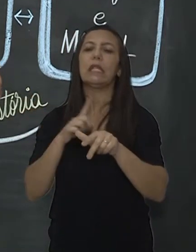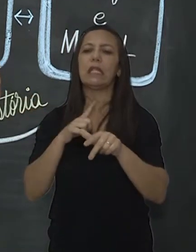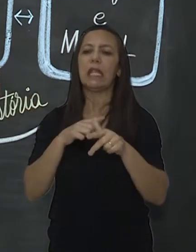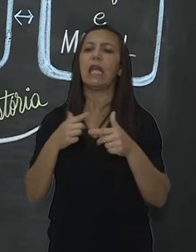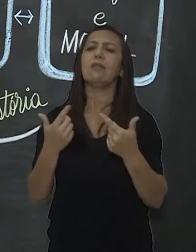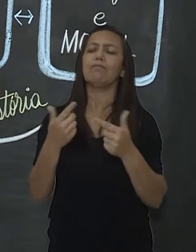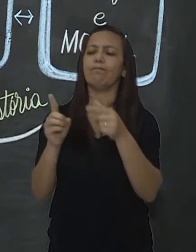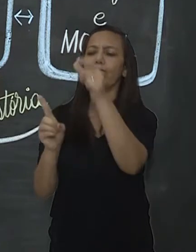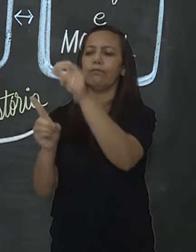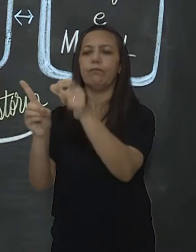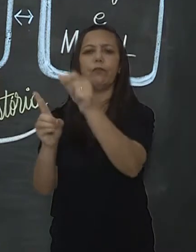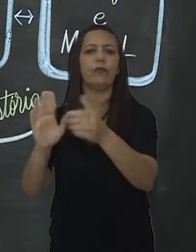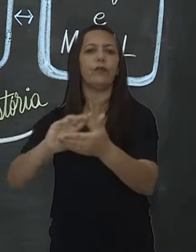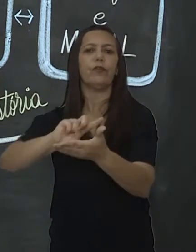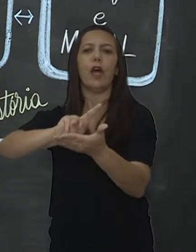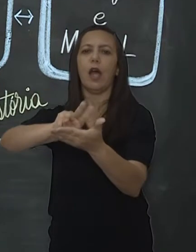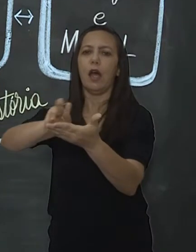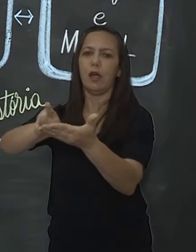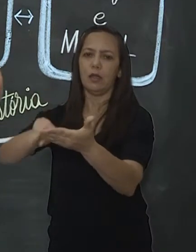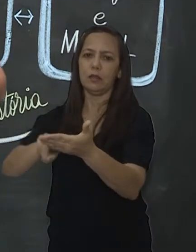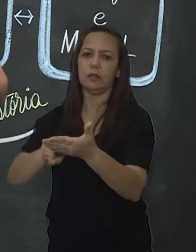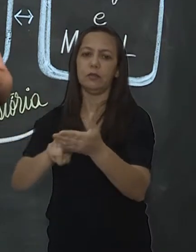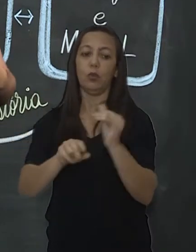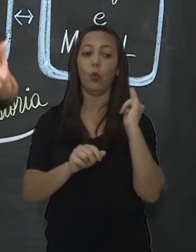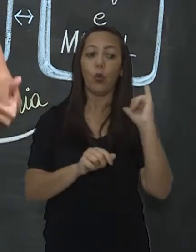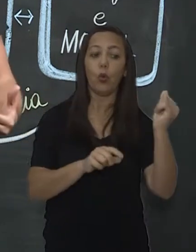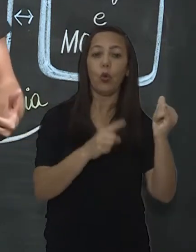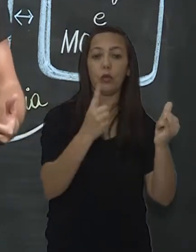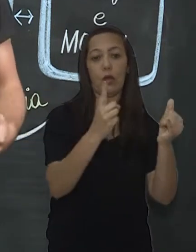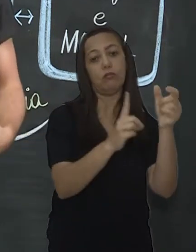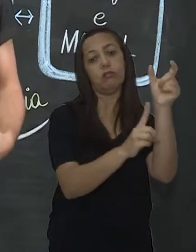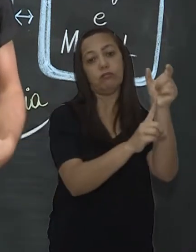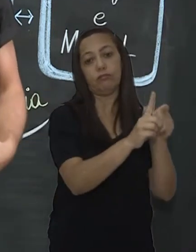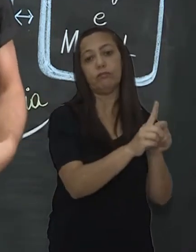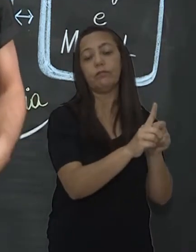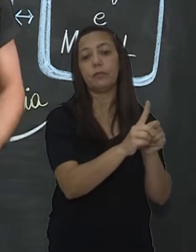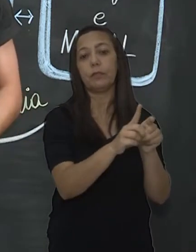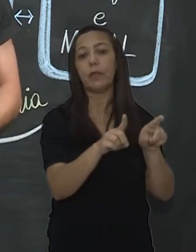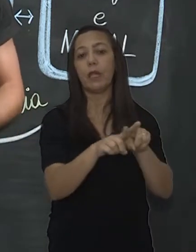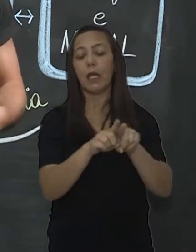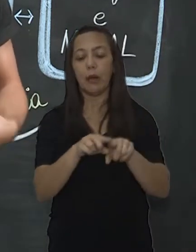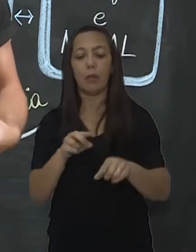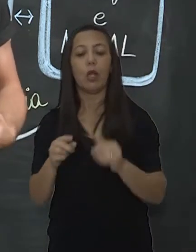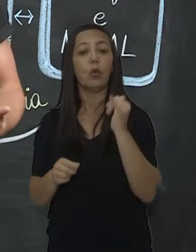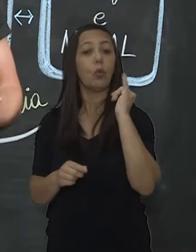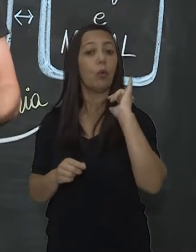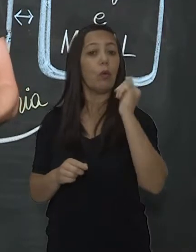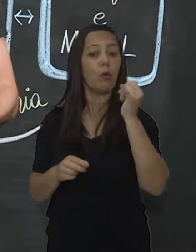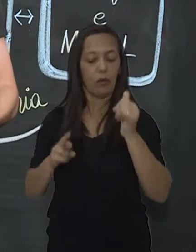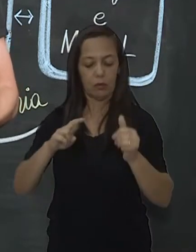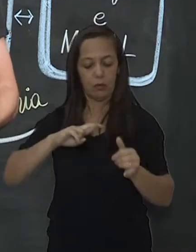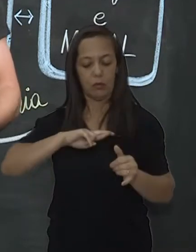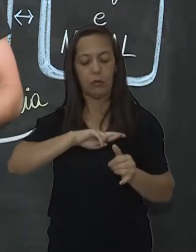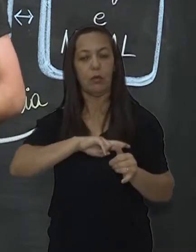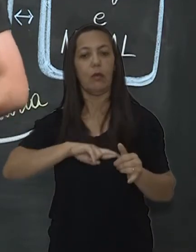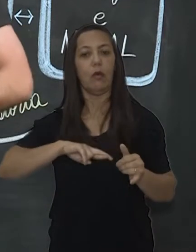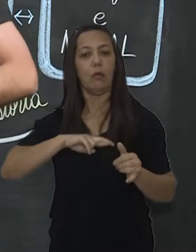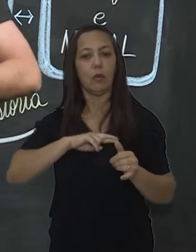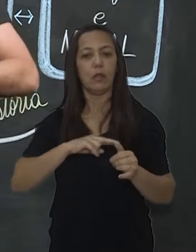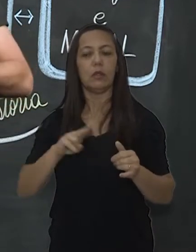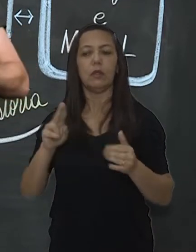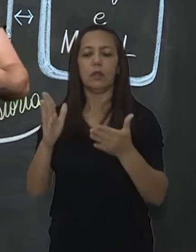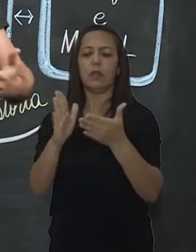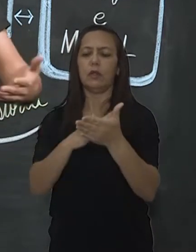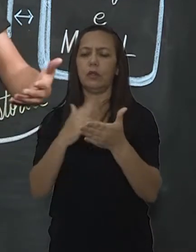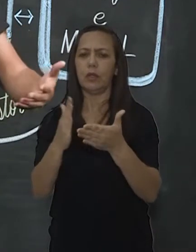mais personagens e mais problemas a serem resolvidos. O romance já é um gênero narrativo muito maior, publicado em formato de livro. O Brasil